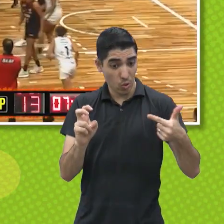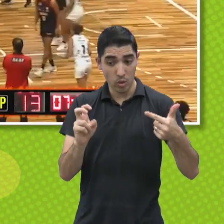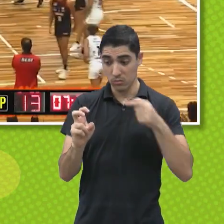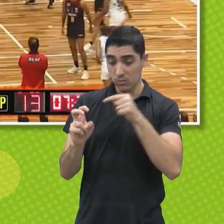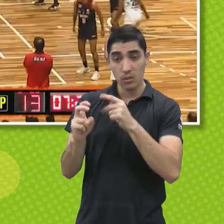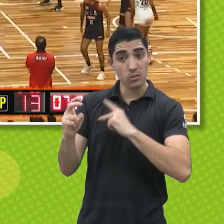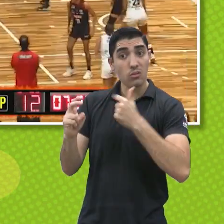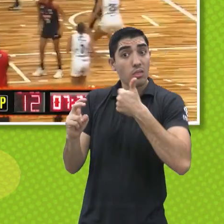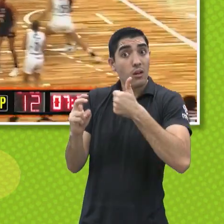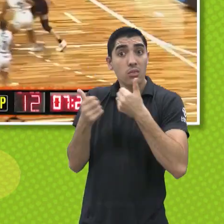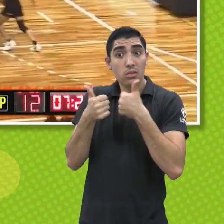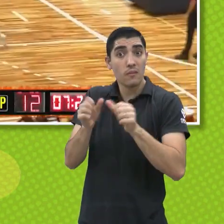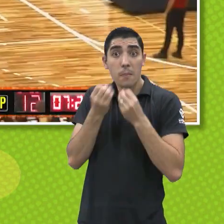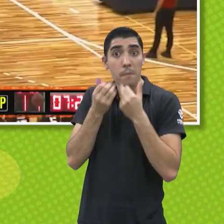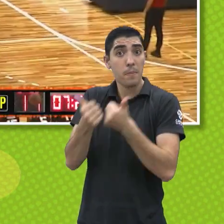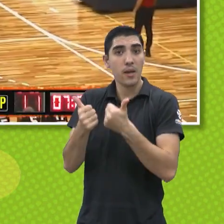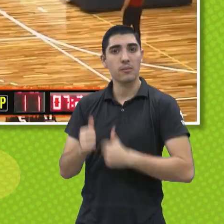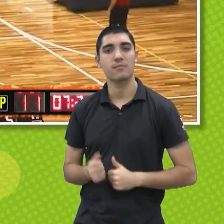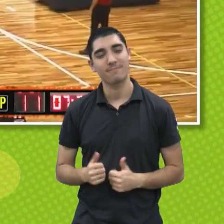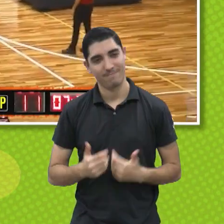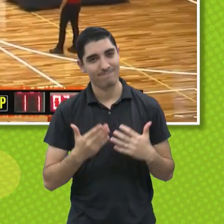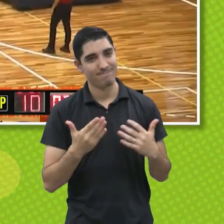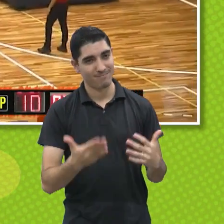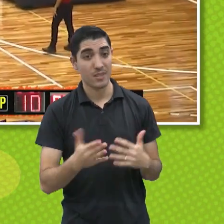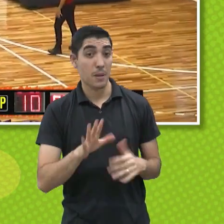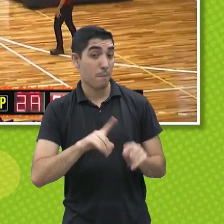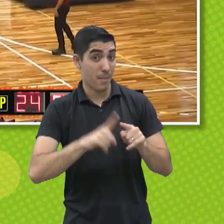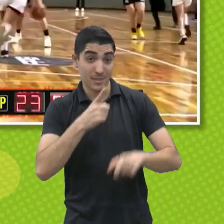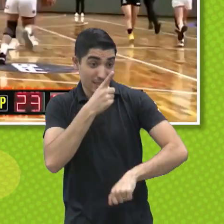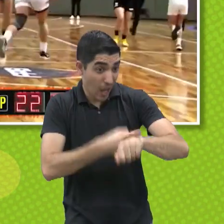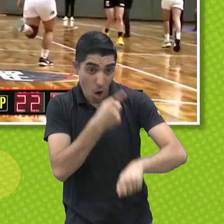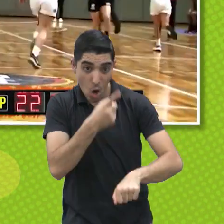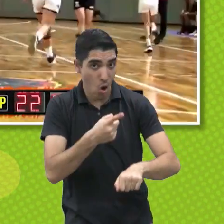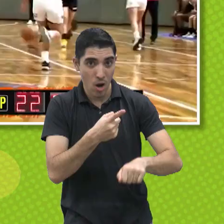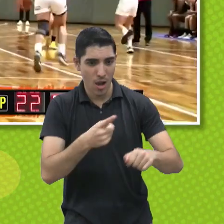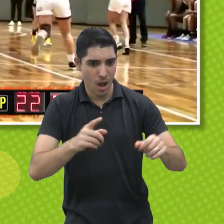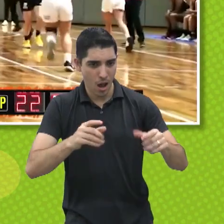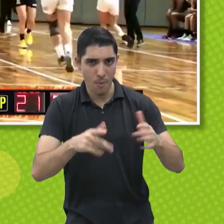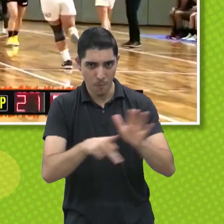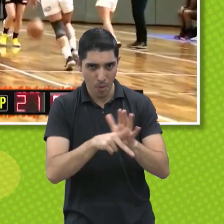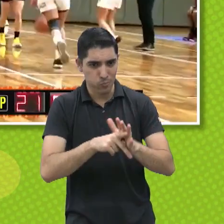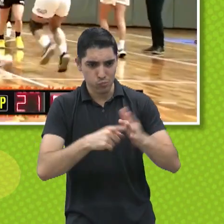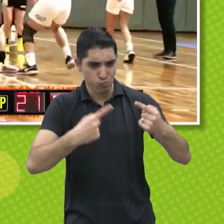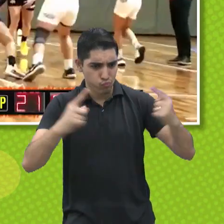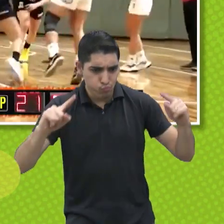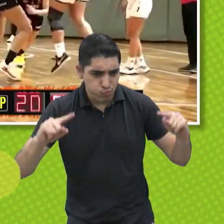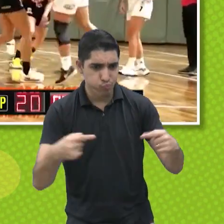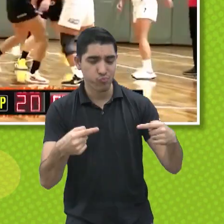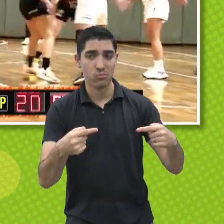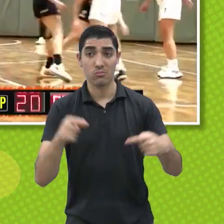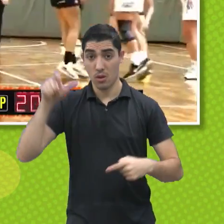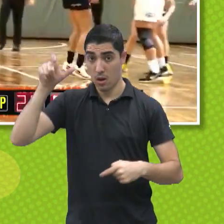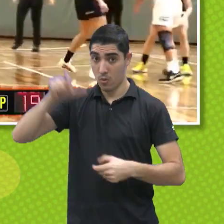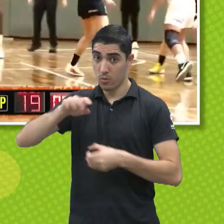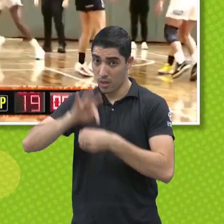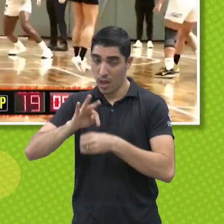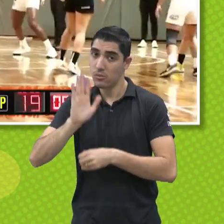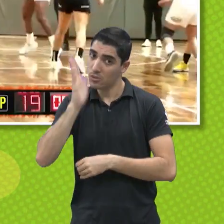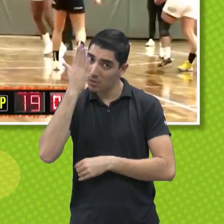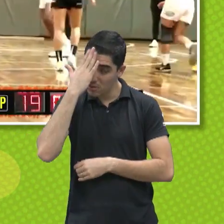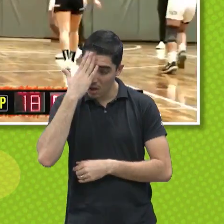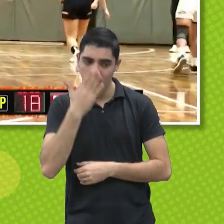né? Dentro de quadra é a questão do Leandro, que é competente, a gente sabe, de tentar ajeitar as coisas. E é